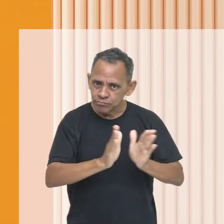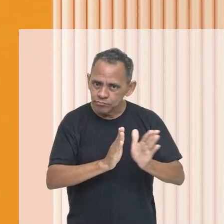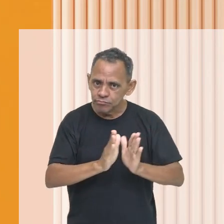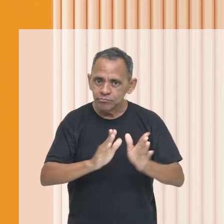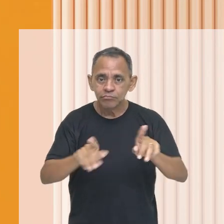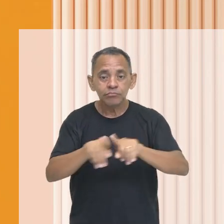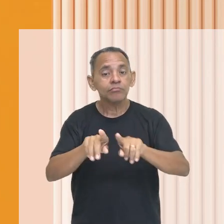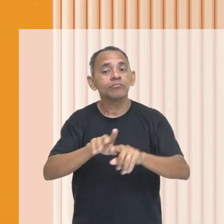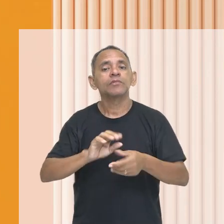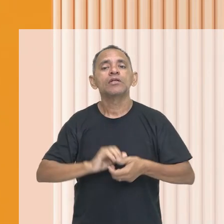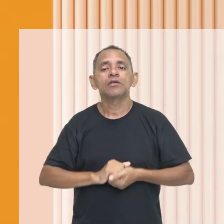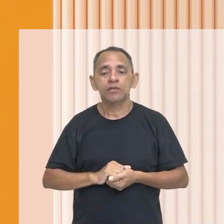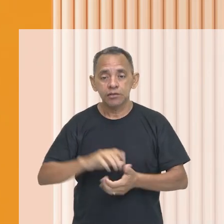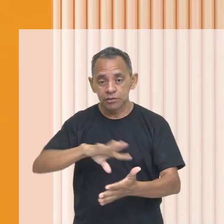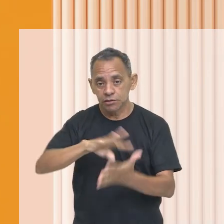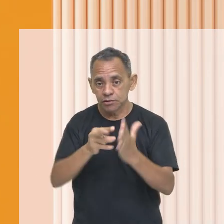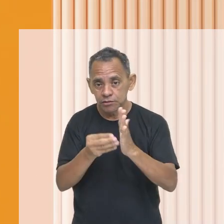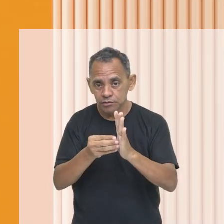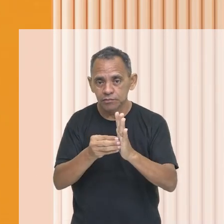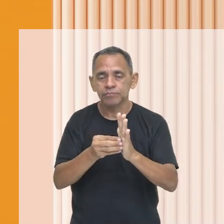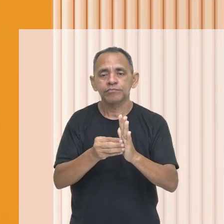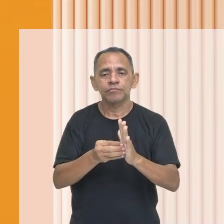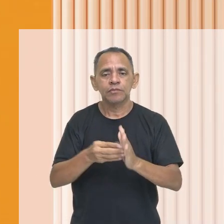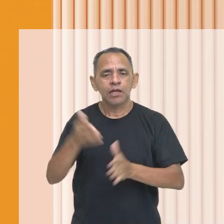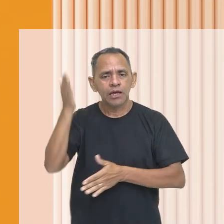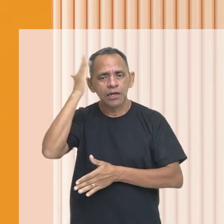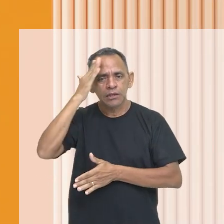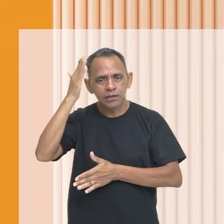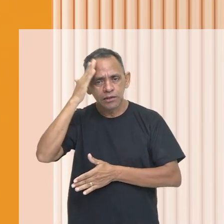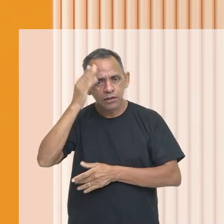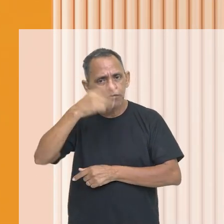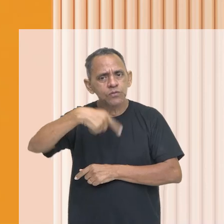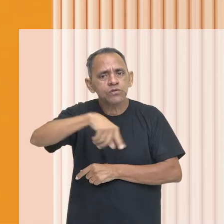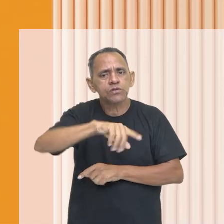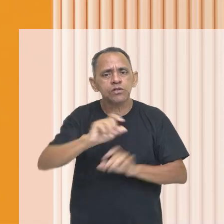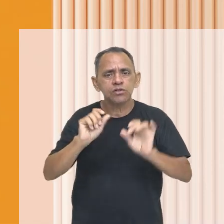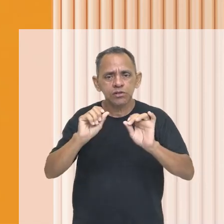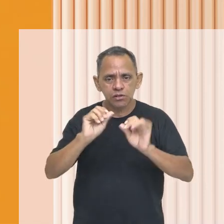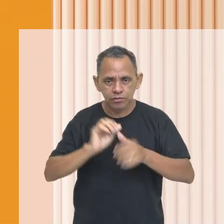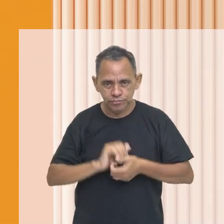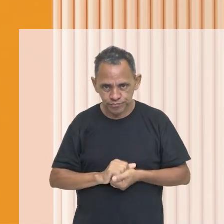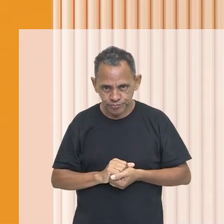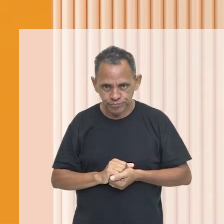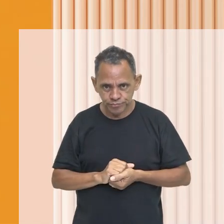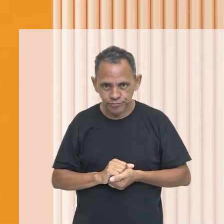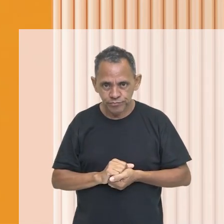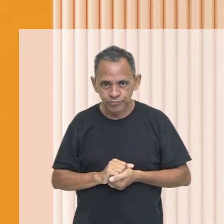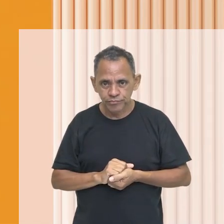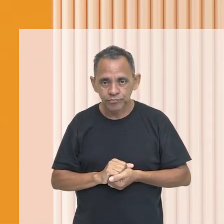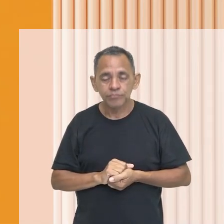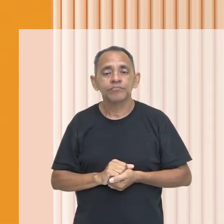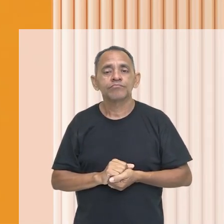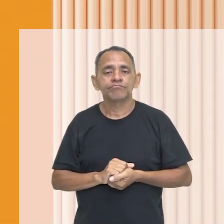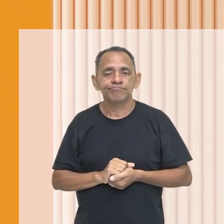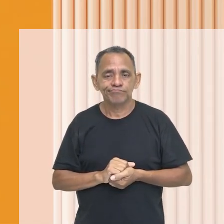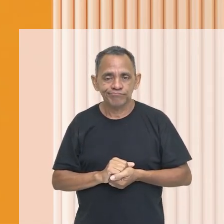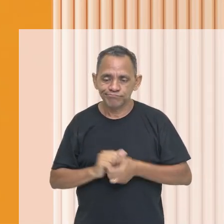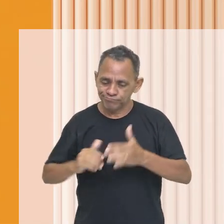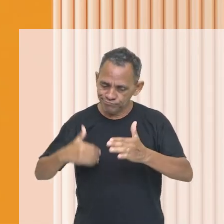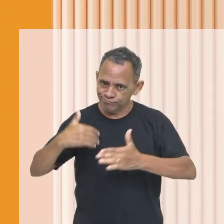da Amazônia. Então, compreenda, estaremos justamente